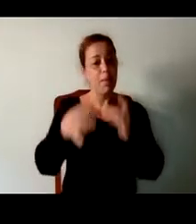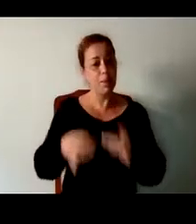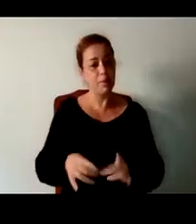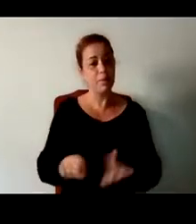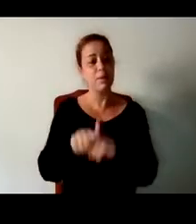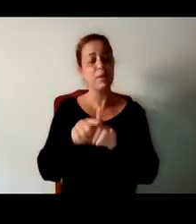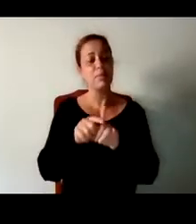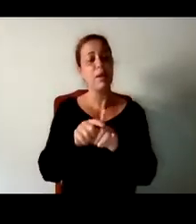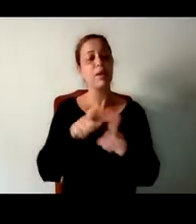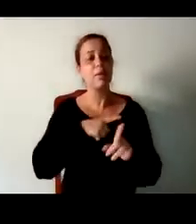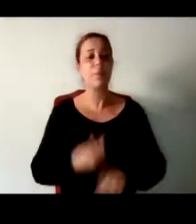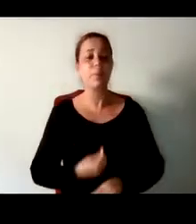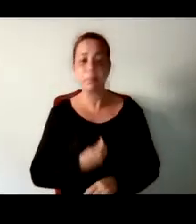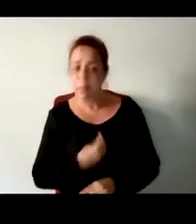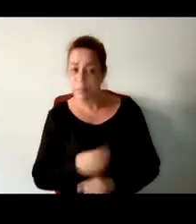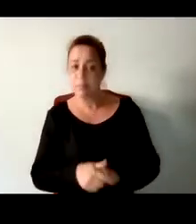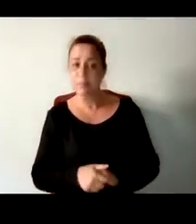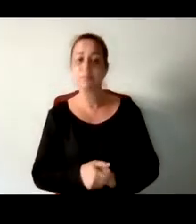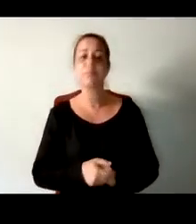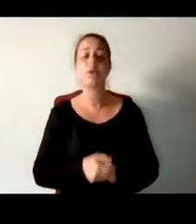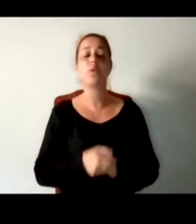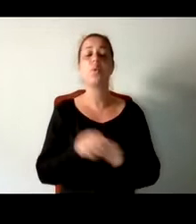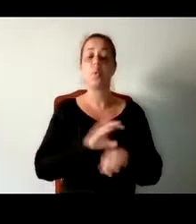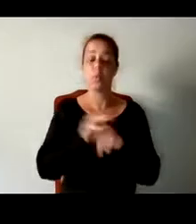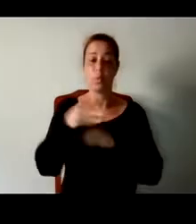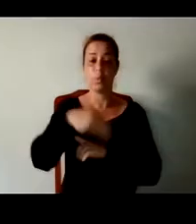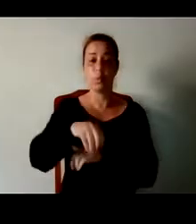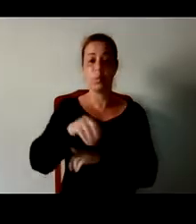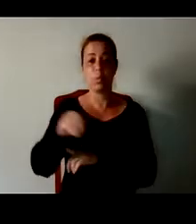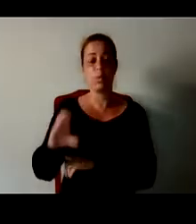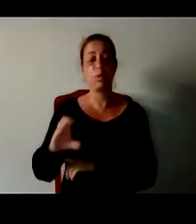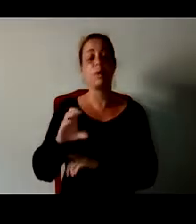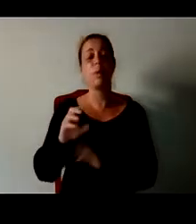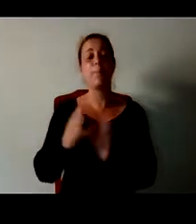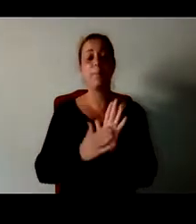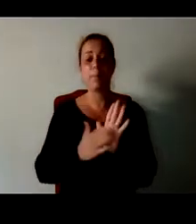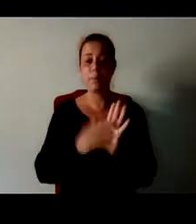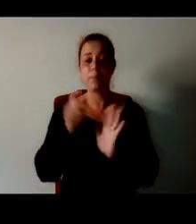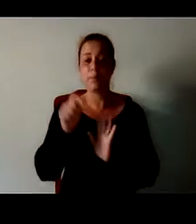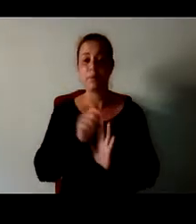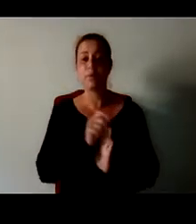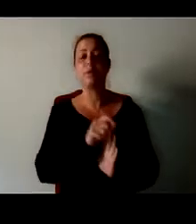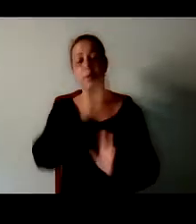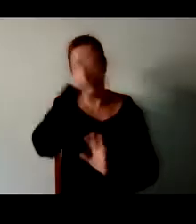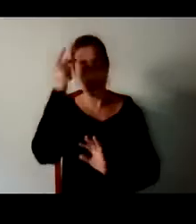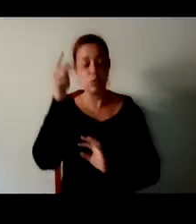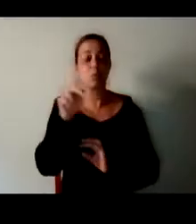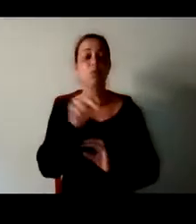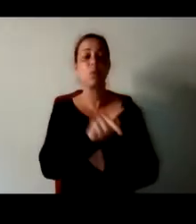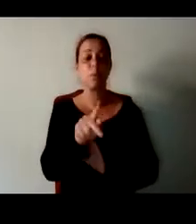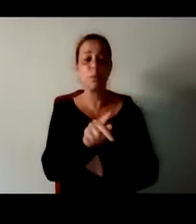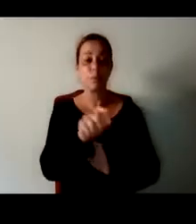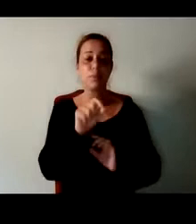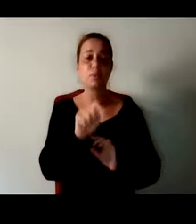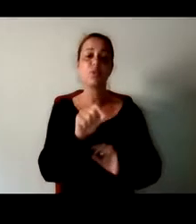eu estou propondo nesse curso MOOC? O que se propõe é que os educadores façam uma sequência didática, né?